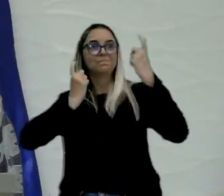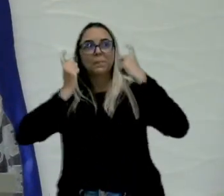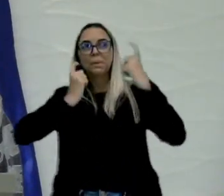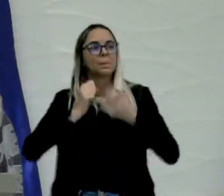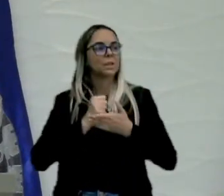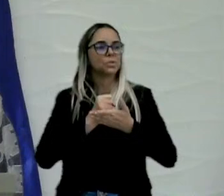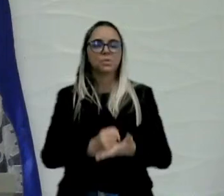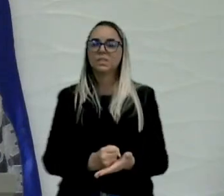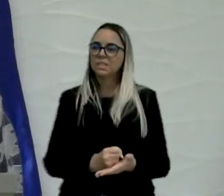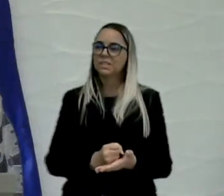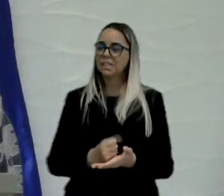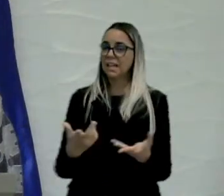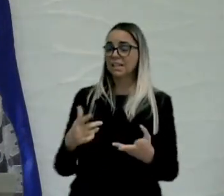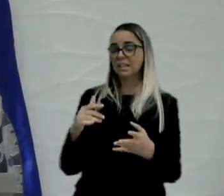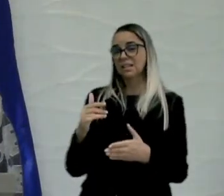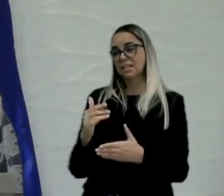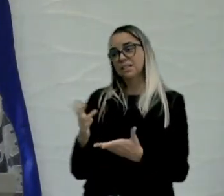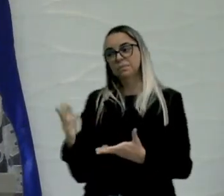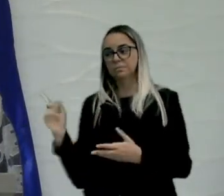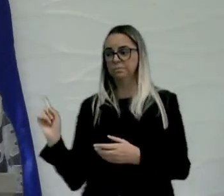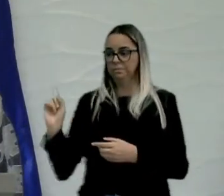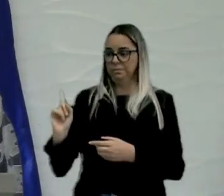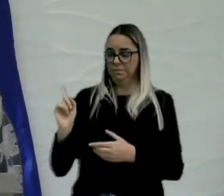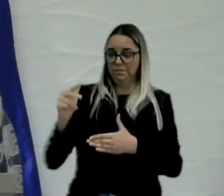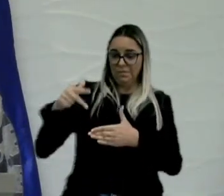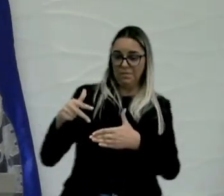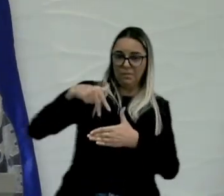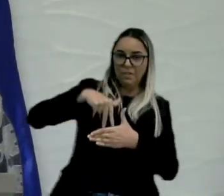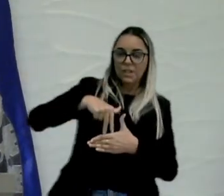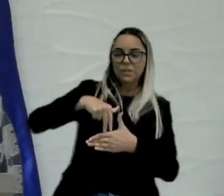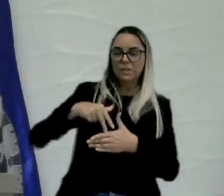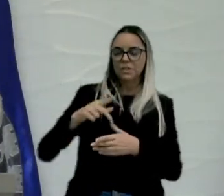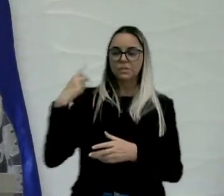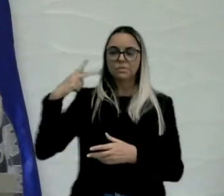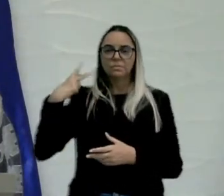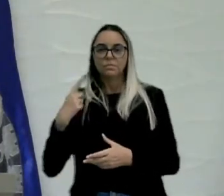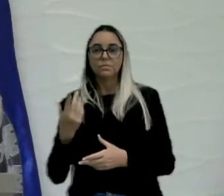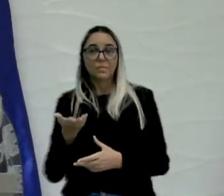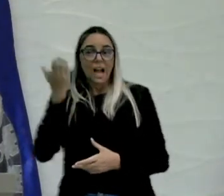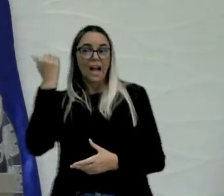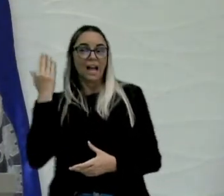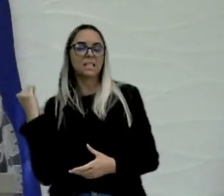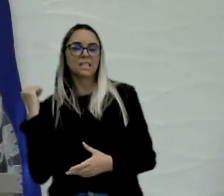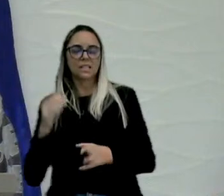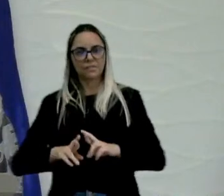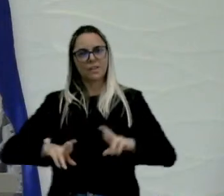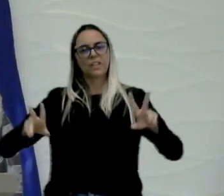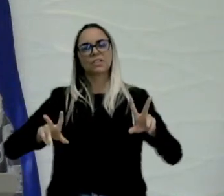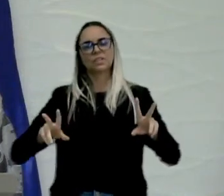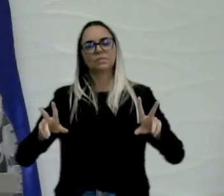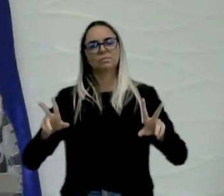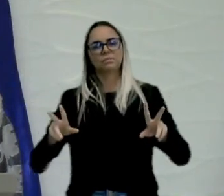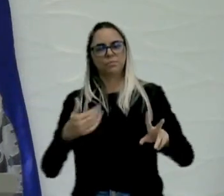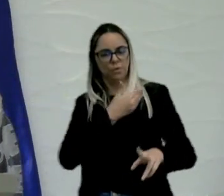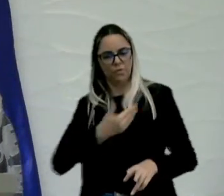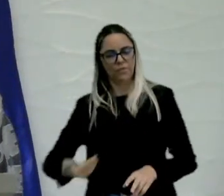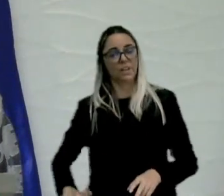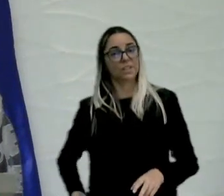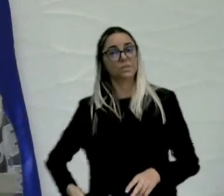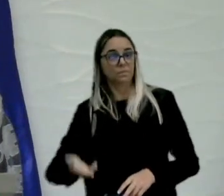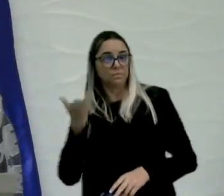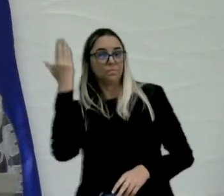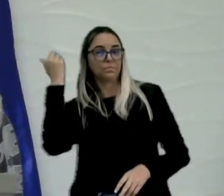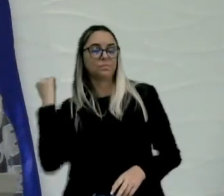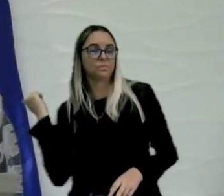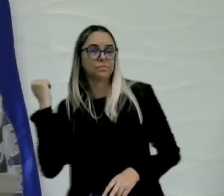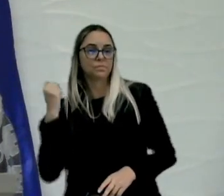aí vem Vereador aqui nessa Tribuna que fazia parte da gestão anterior dizer que não tinha cirurgia no